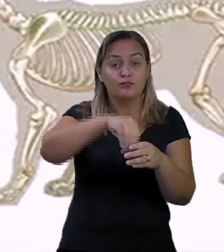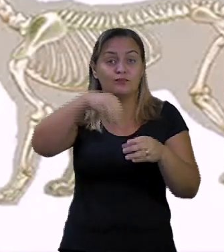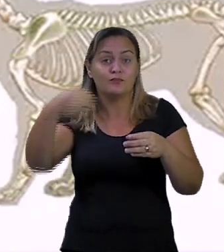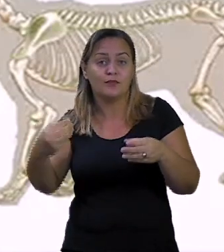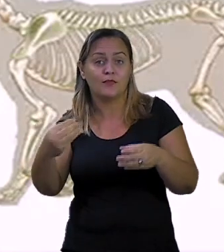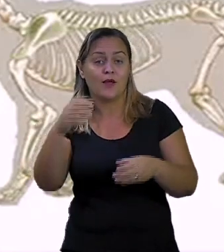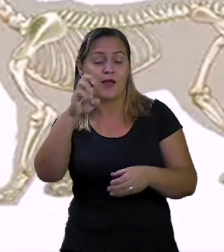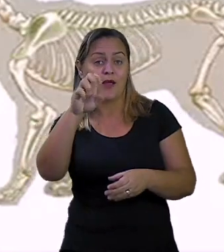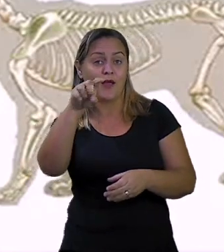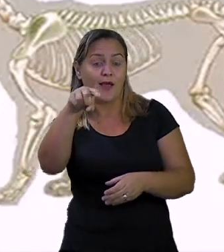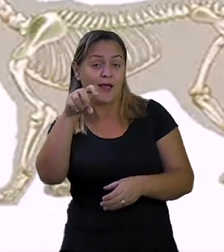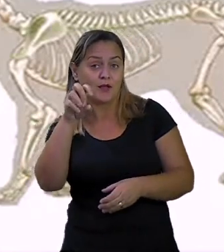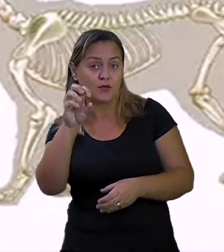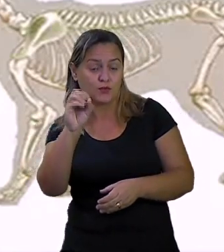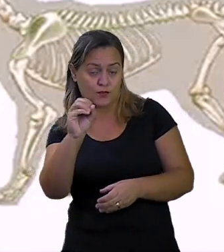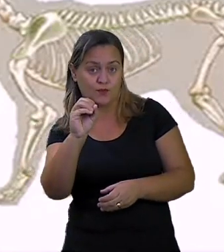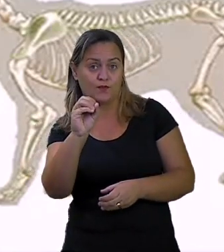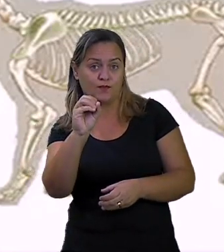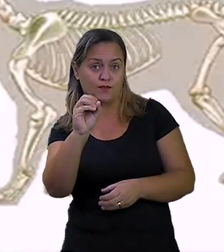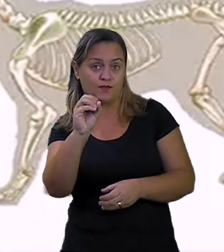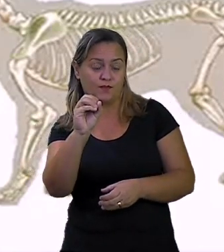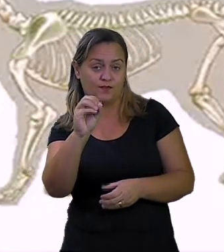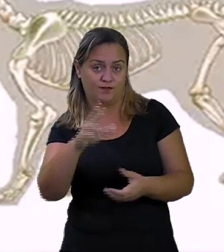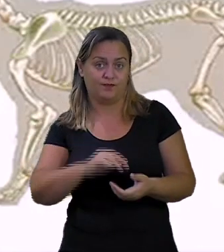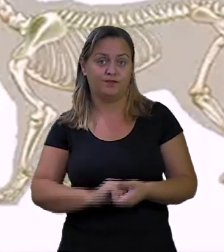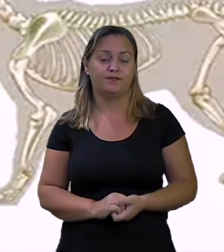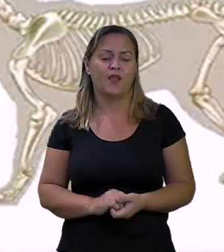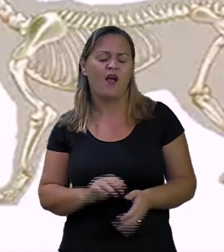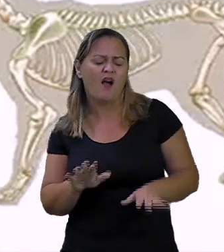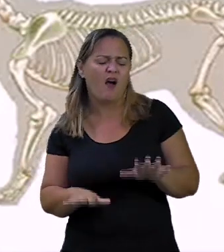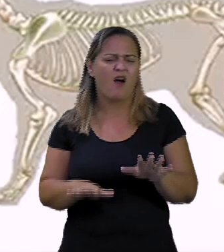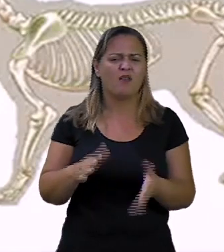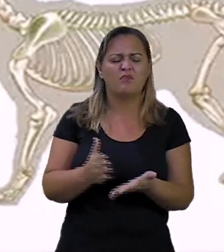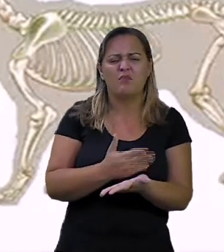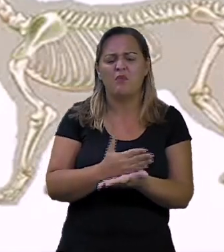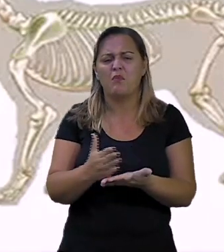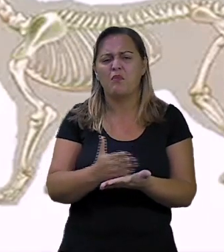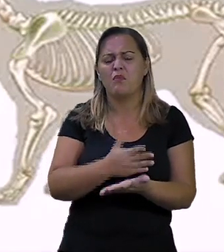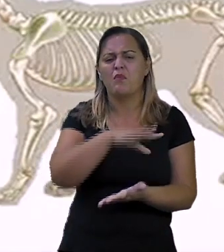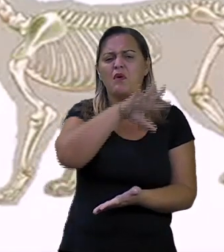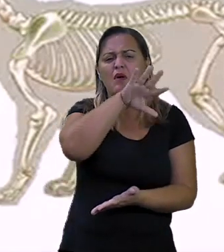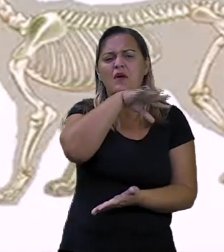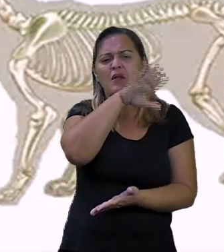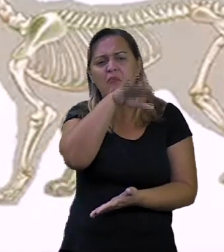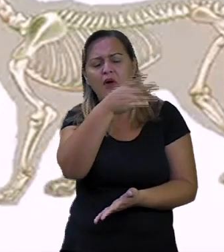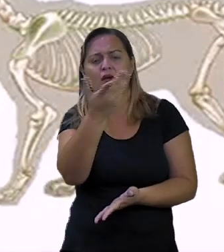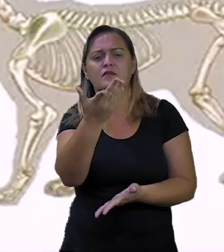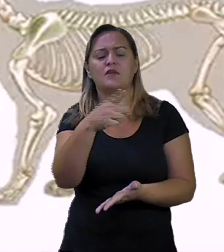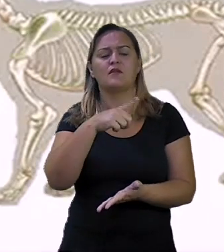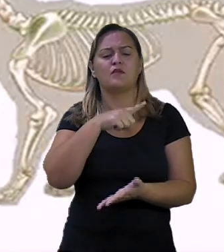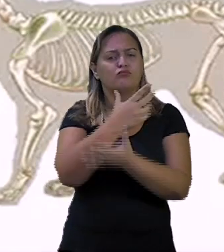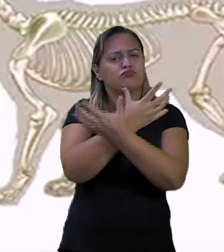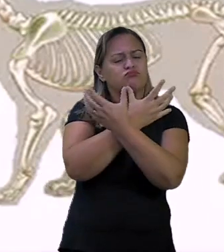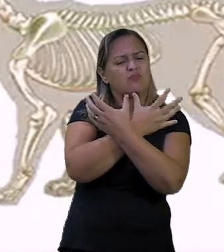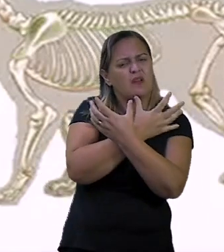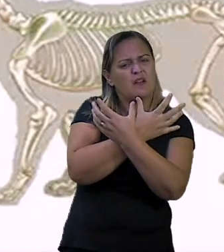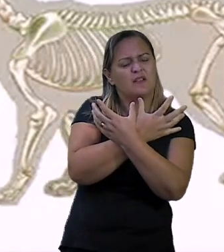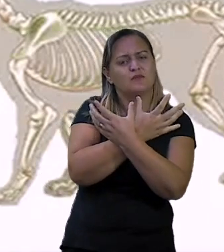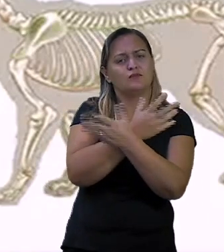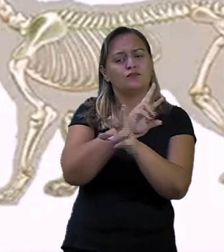algumas espécies de animais ela representa esqueleto né de uma maneira e outra nós nos